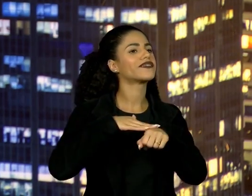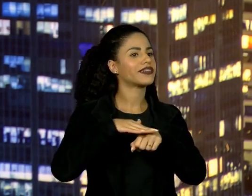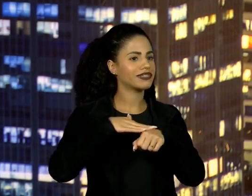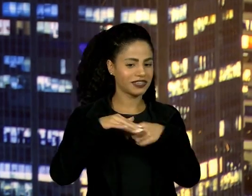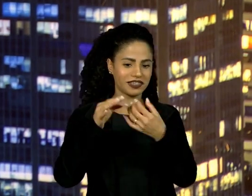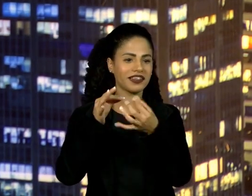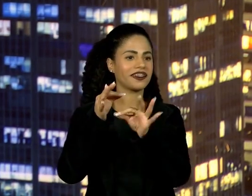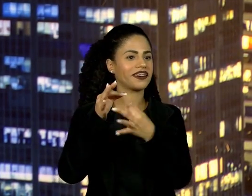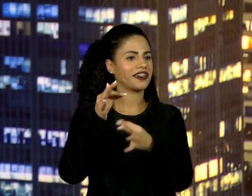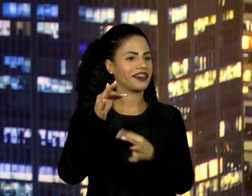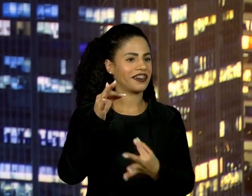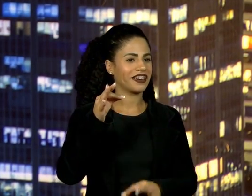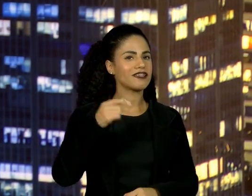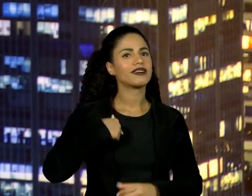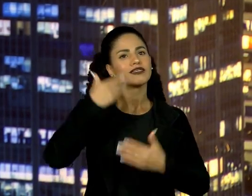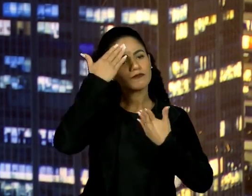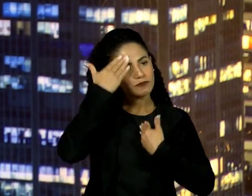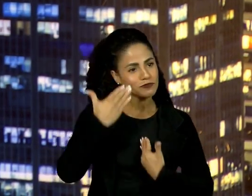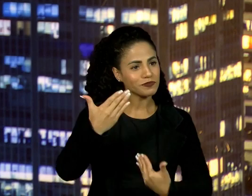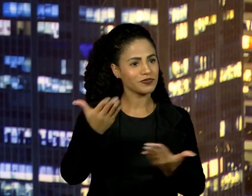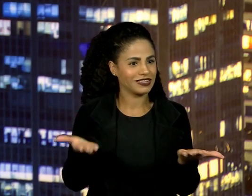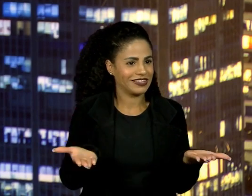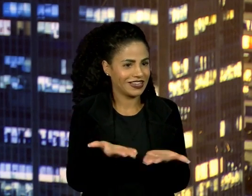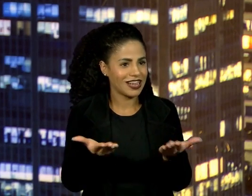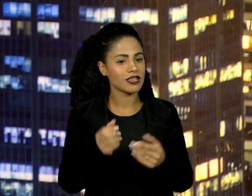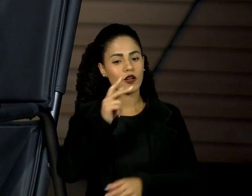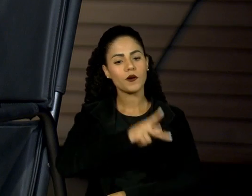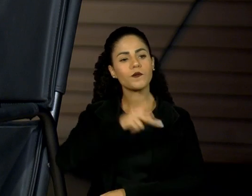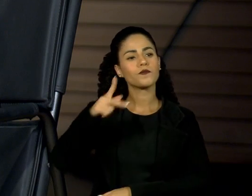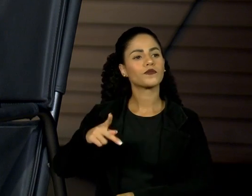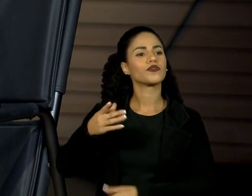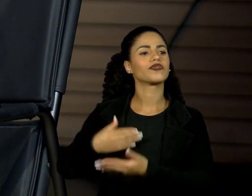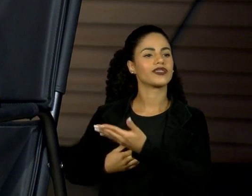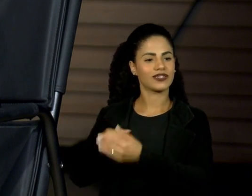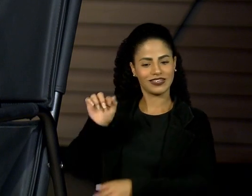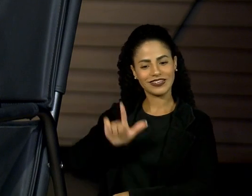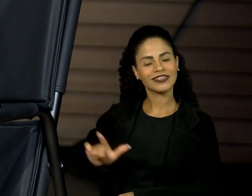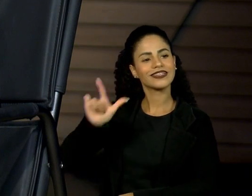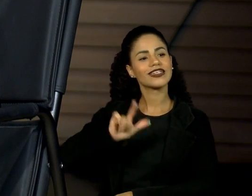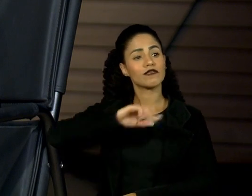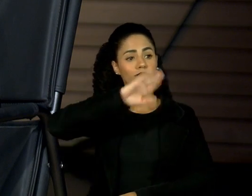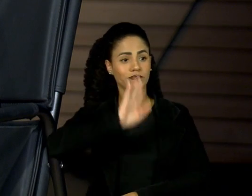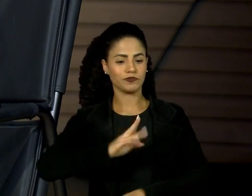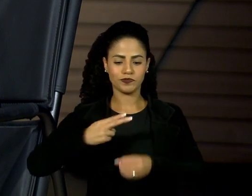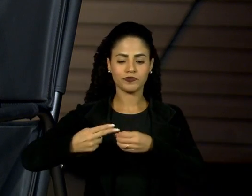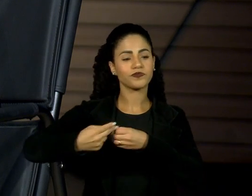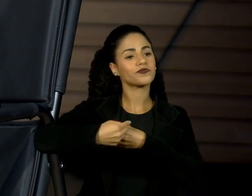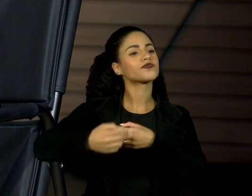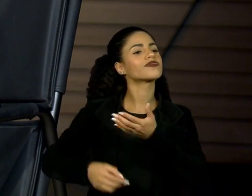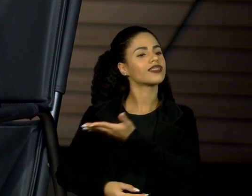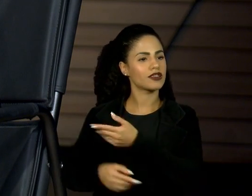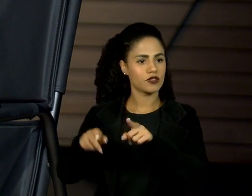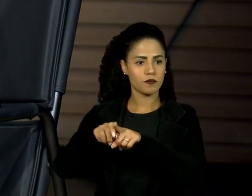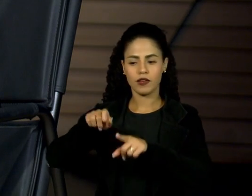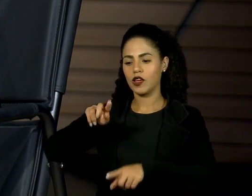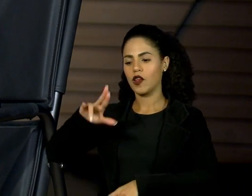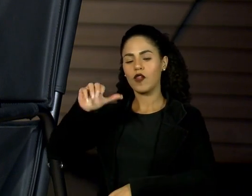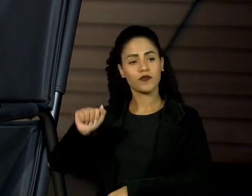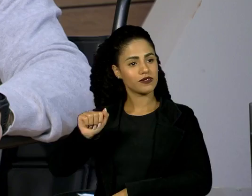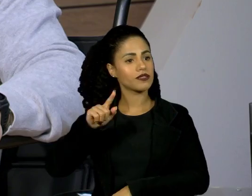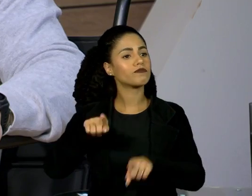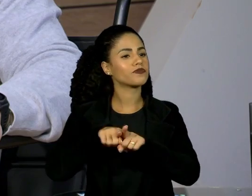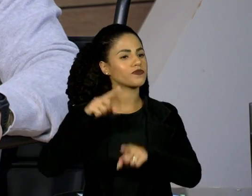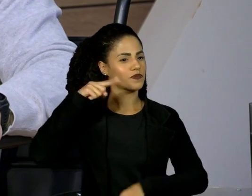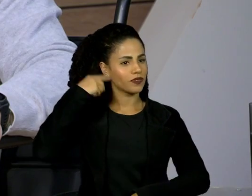né? Sabemos, mas eu queria agradecer a presença aqui no estúdio da professora titular de Literatura Brasileira da Unicamp, a Lúcia Granja, e também